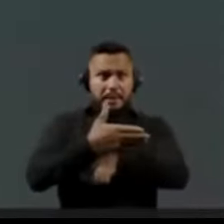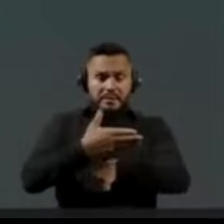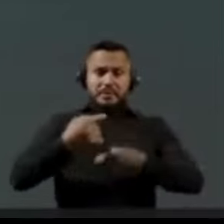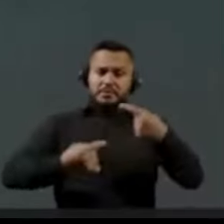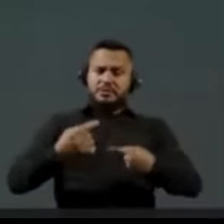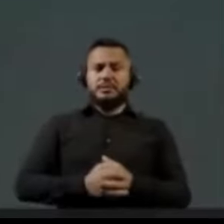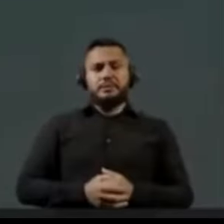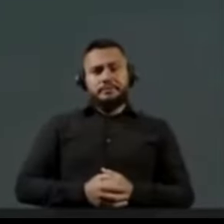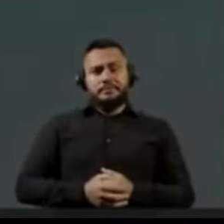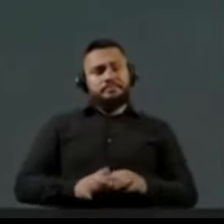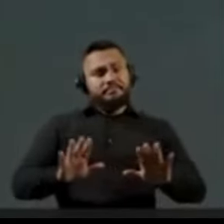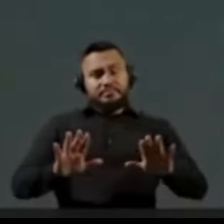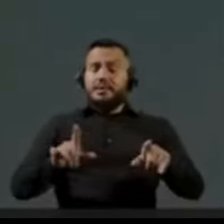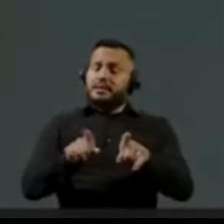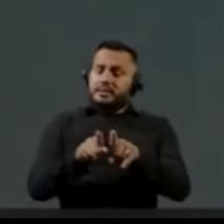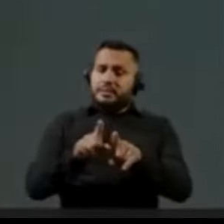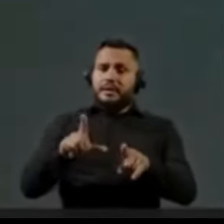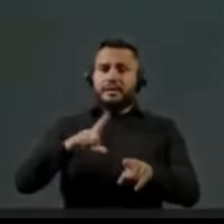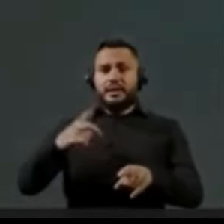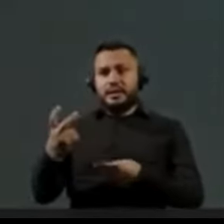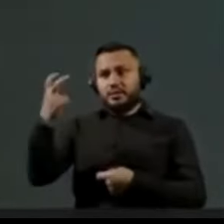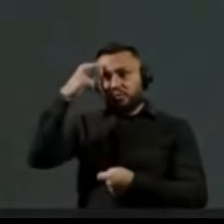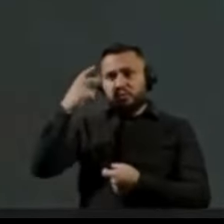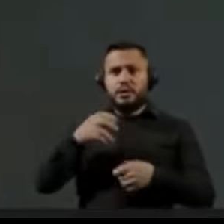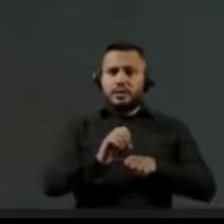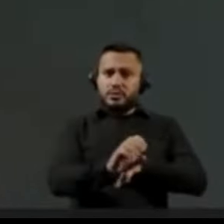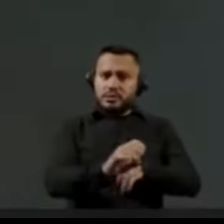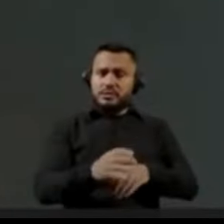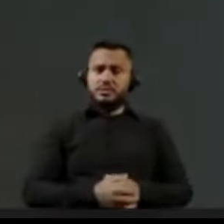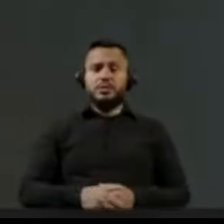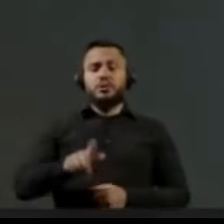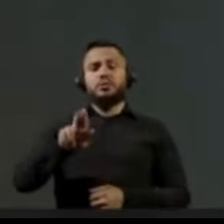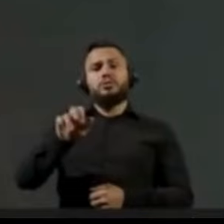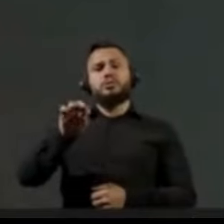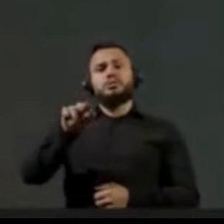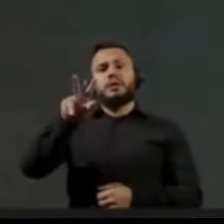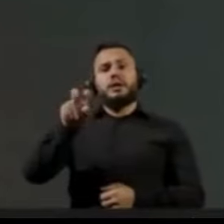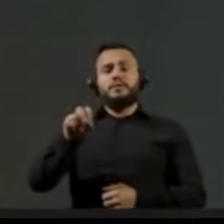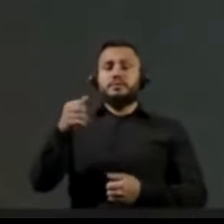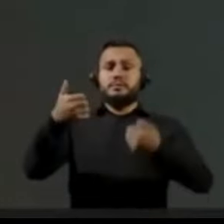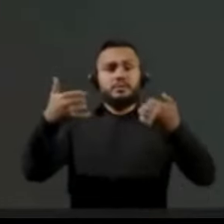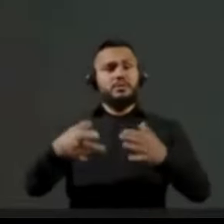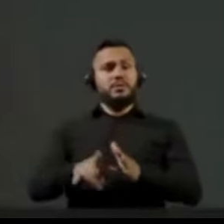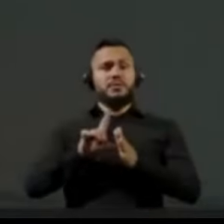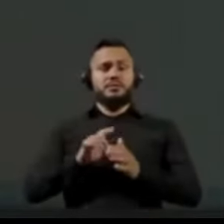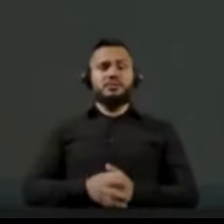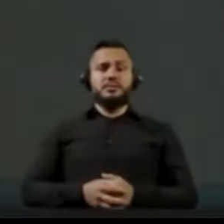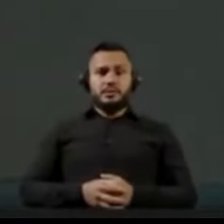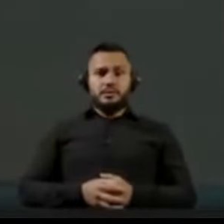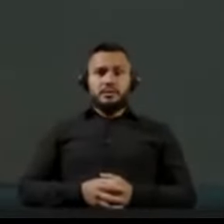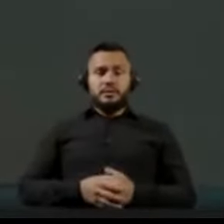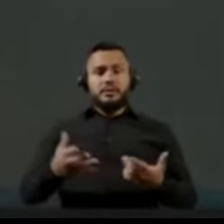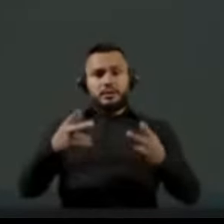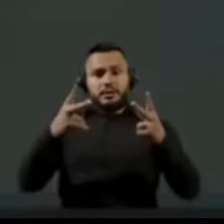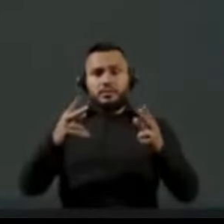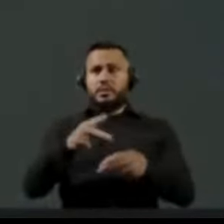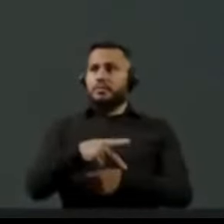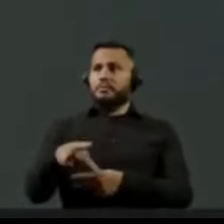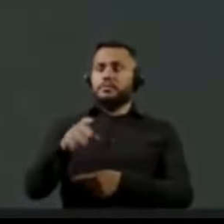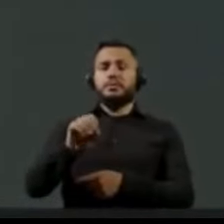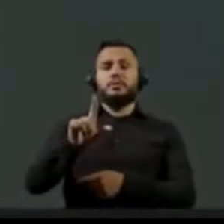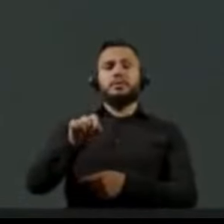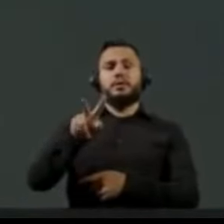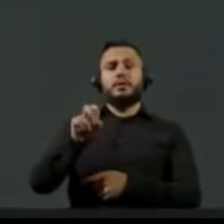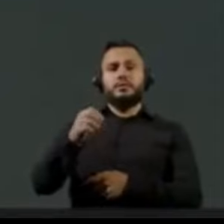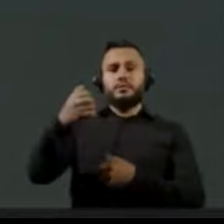quanto a política é a cultura, é a educação, é aquilo que o Gayer estava falando antes de eu entrar. É que cada um encontre, como diria o professor Olavo, a sua própria